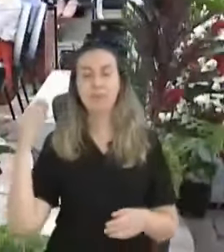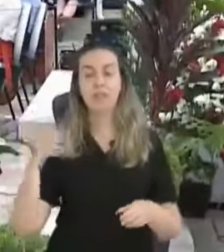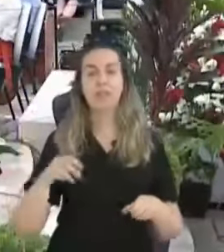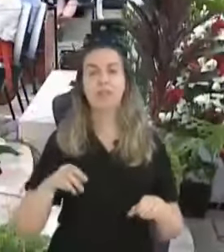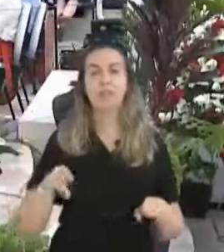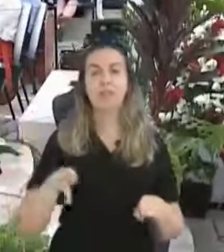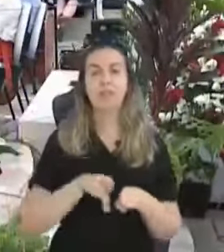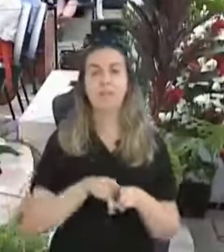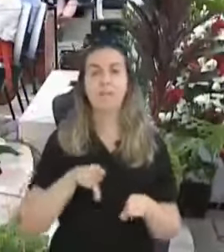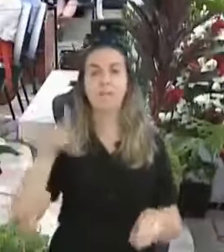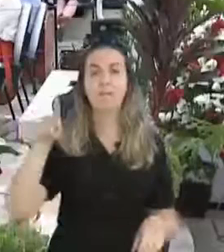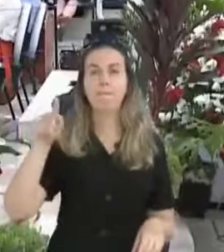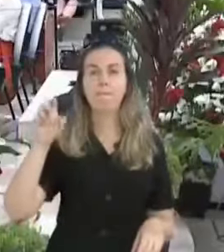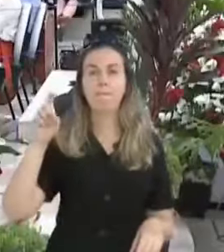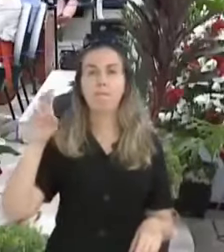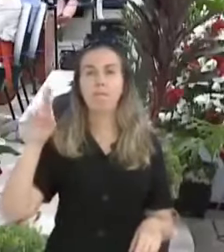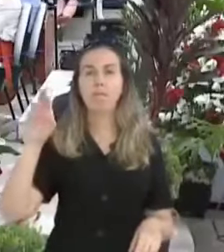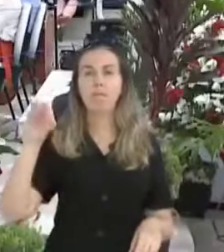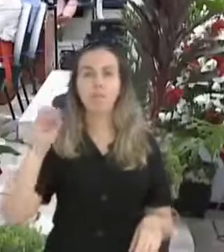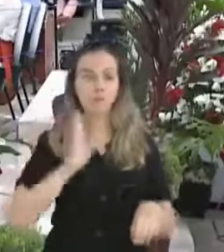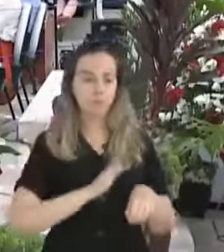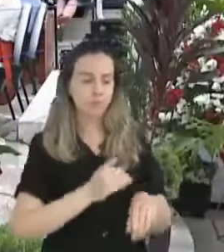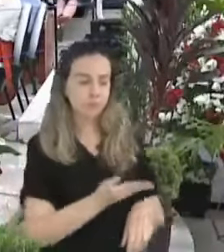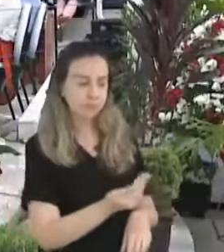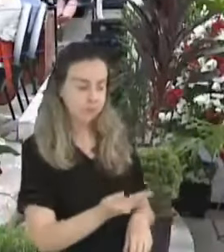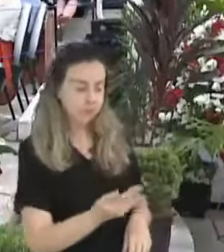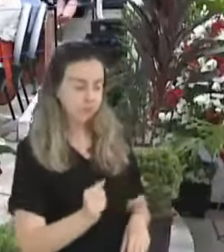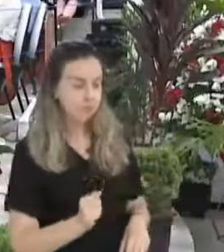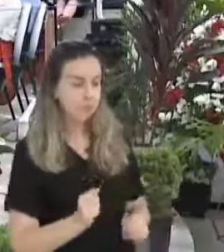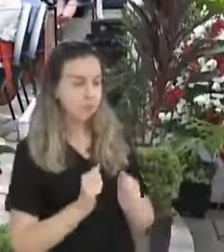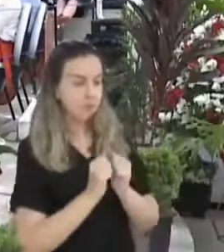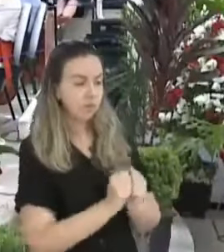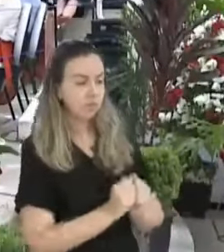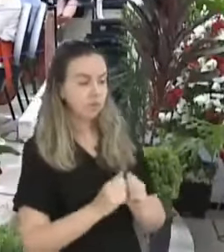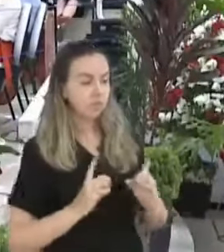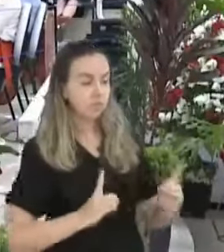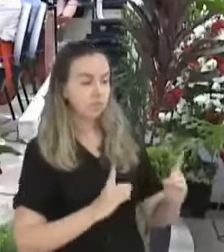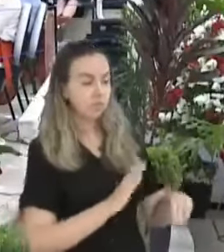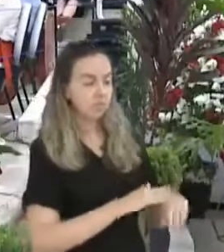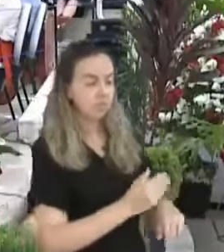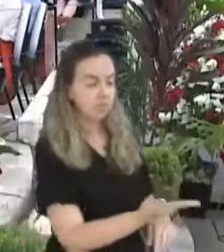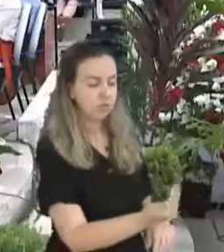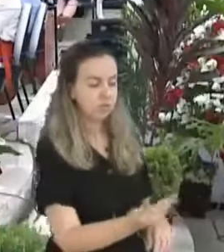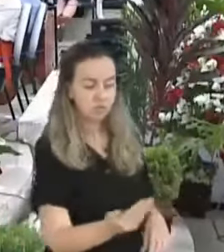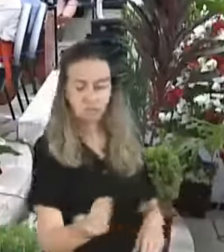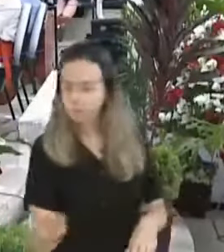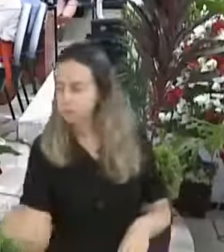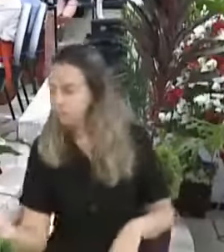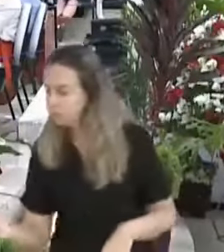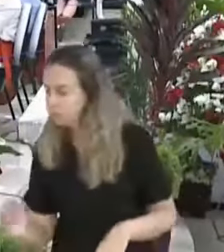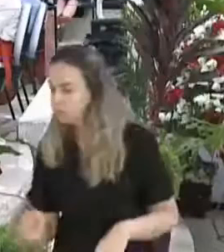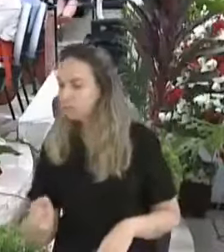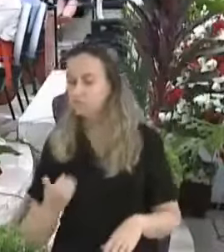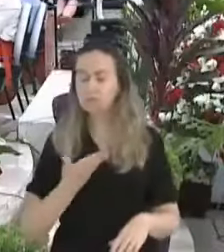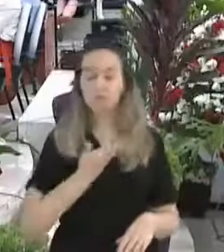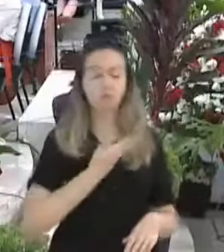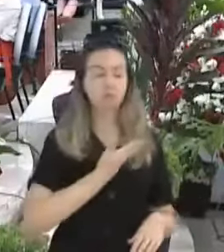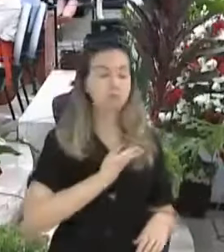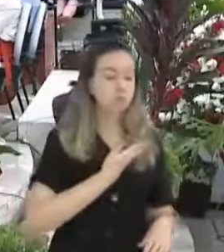mesmo sendo o líder do colegial apostólico, mesmo já sendo um